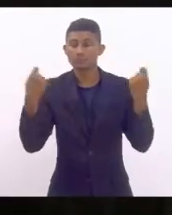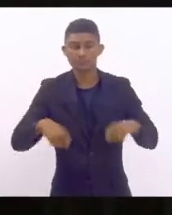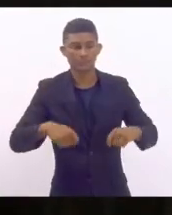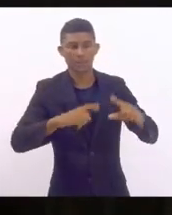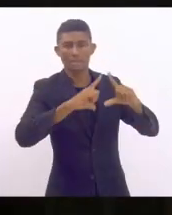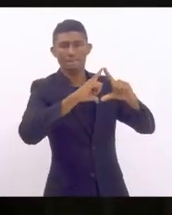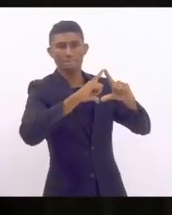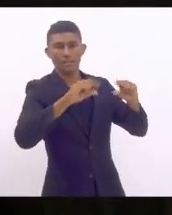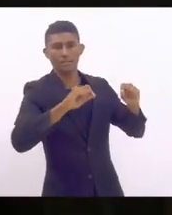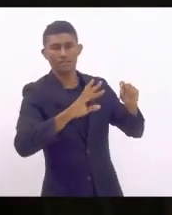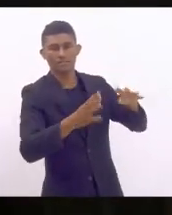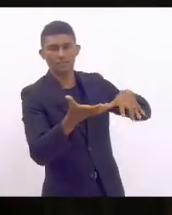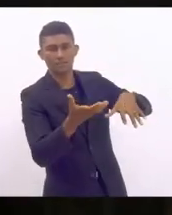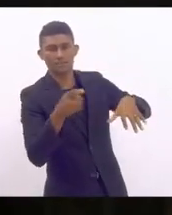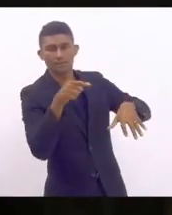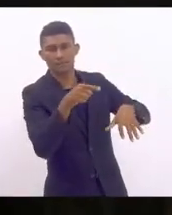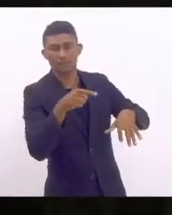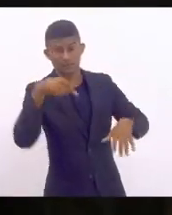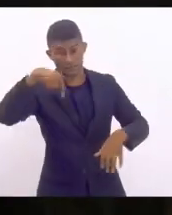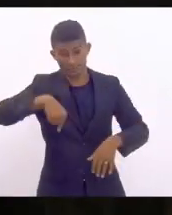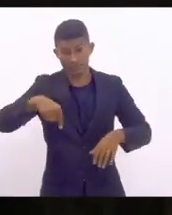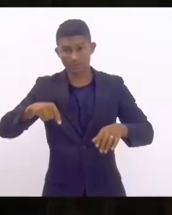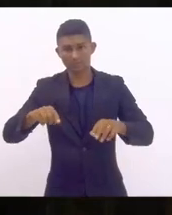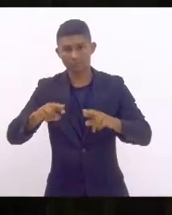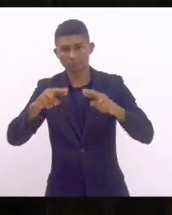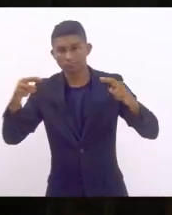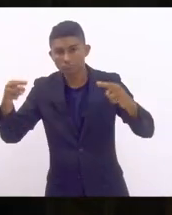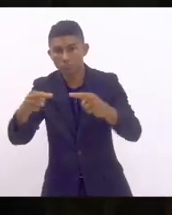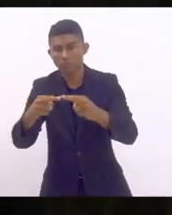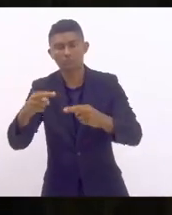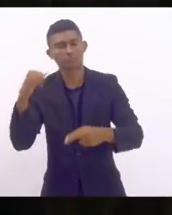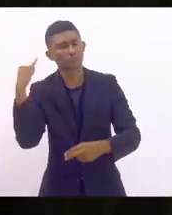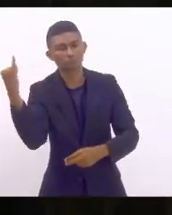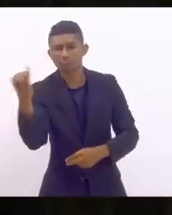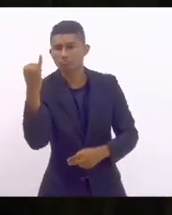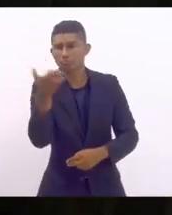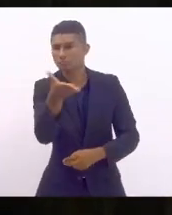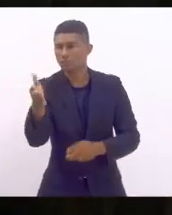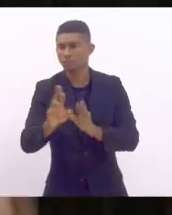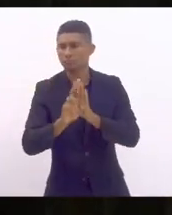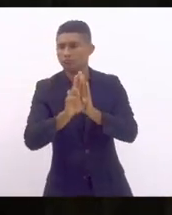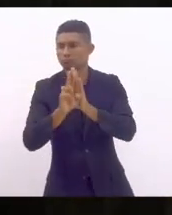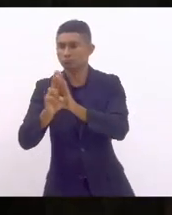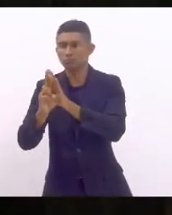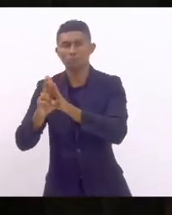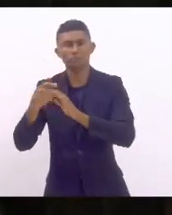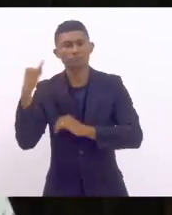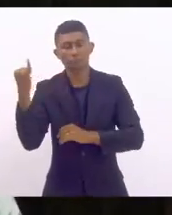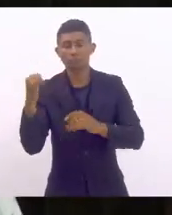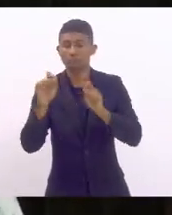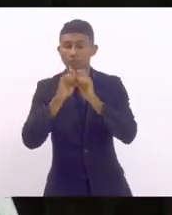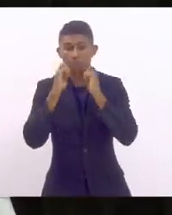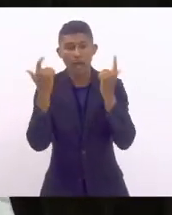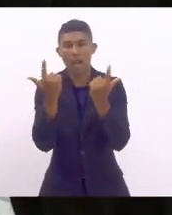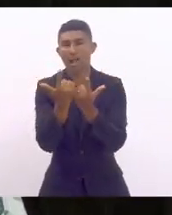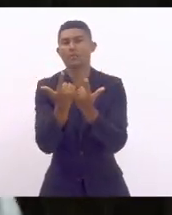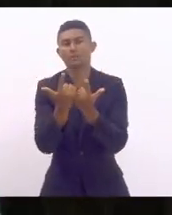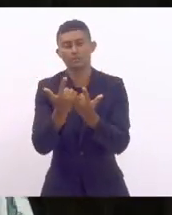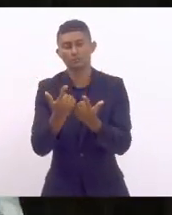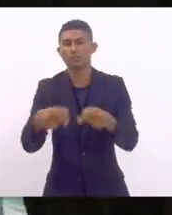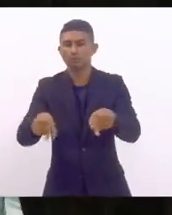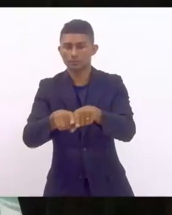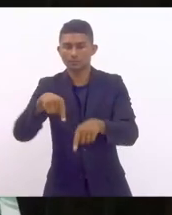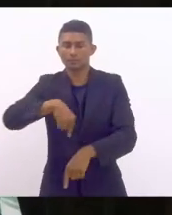Brasília Esse ato que tá acontecendo aqui absolutamente representativo qualificado com peso da Assembleia Legislativa do